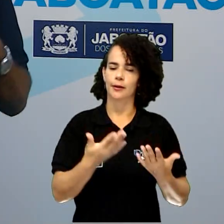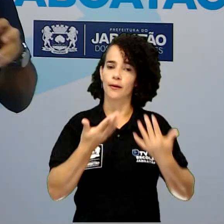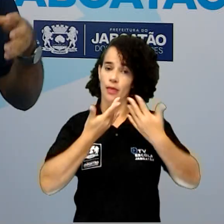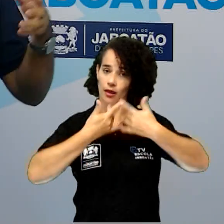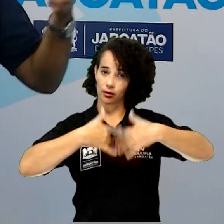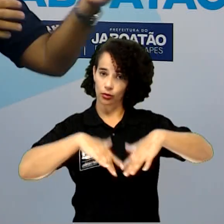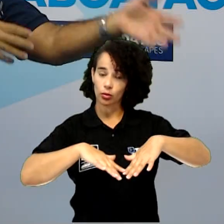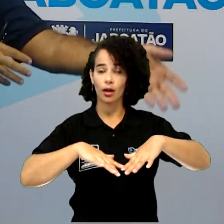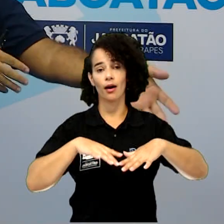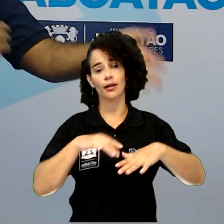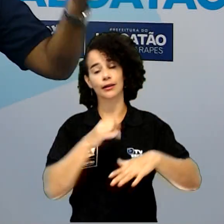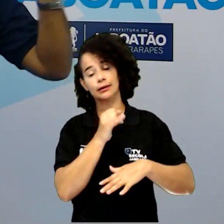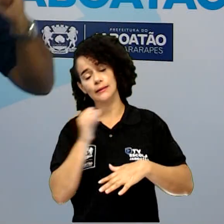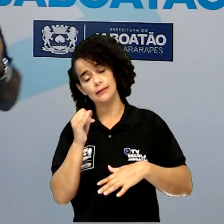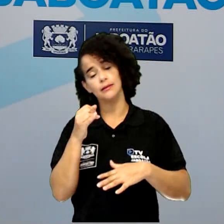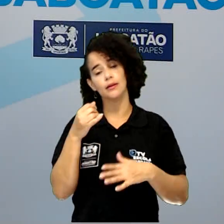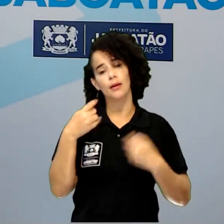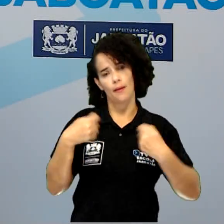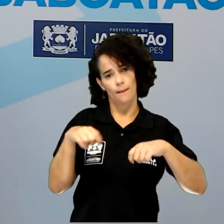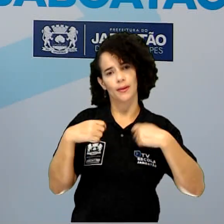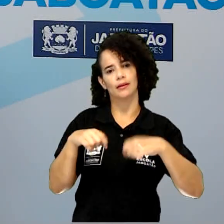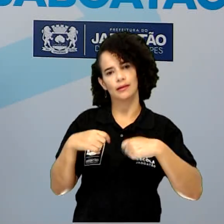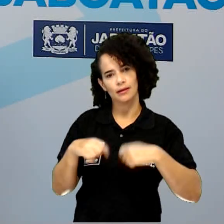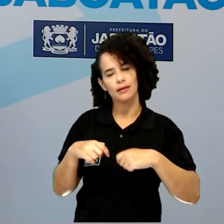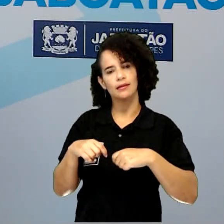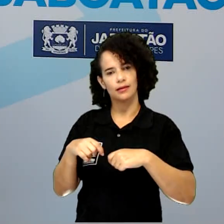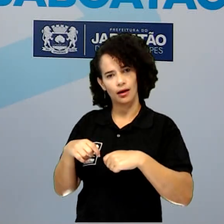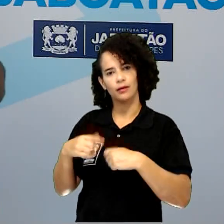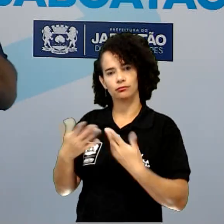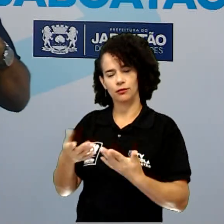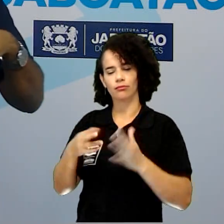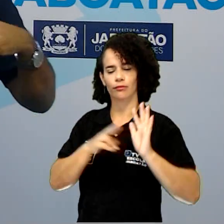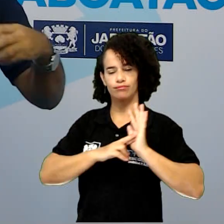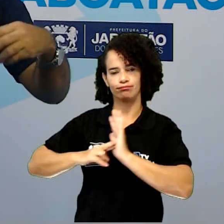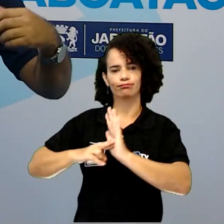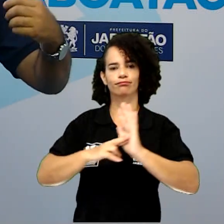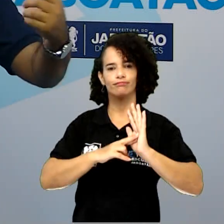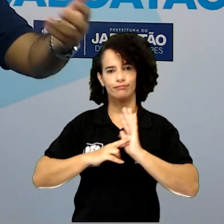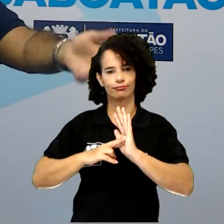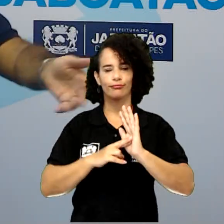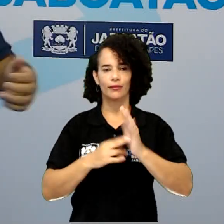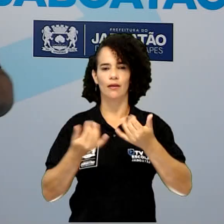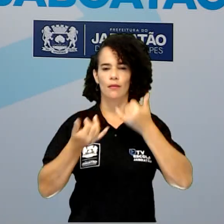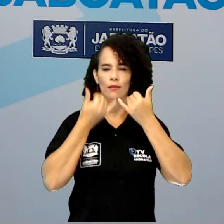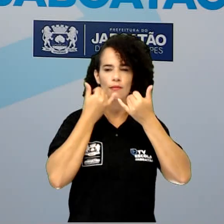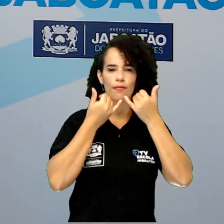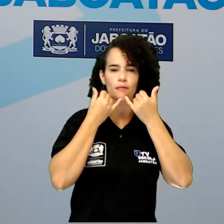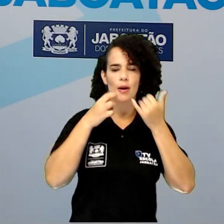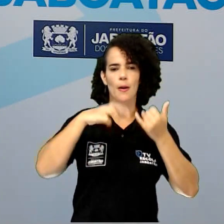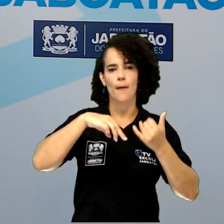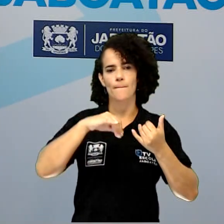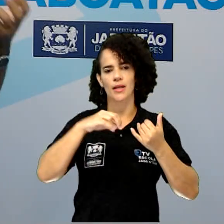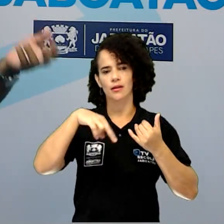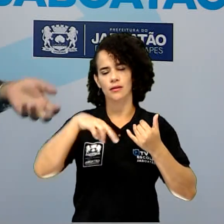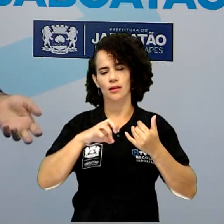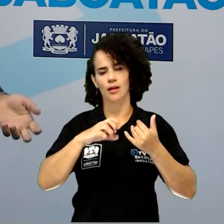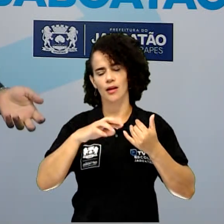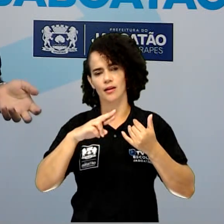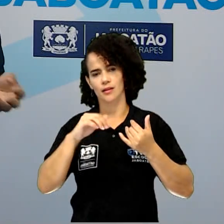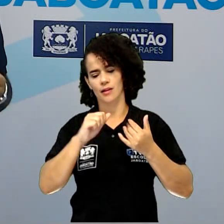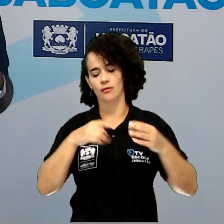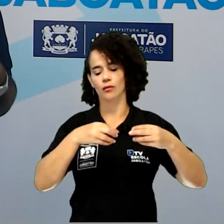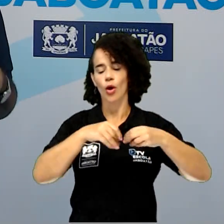caso, se precisarem, os satélites vão mostrar isso, tá? Você vai ter lá informações sobre minerais, sobre o solo, sobre a